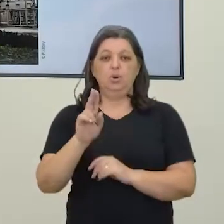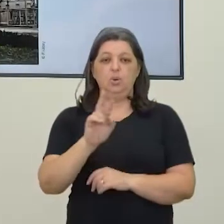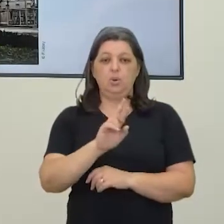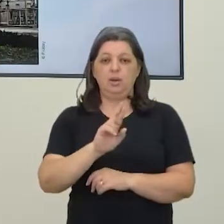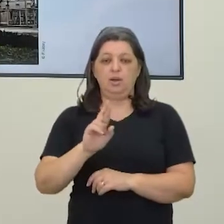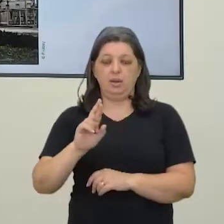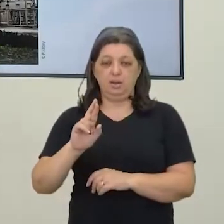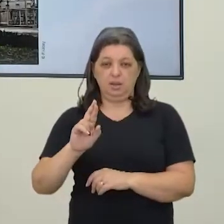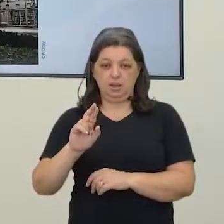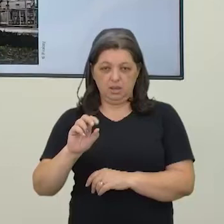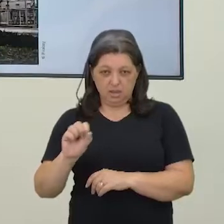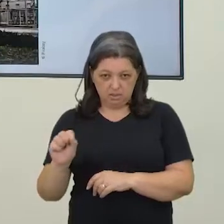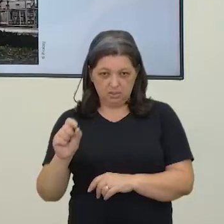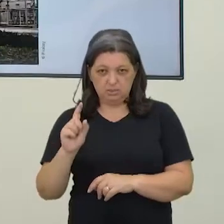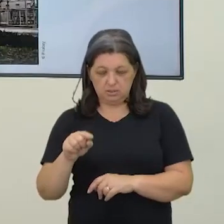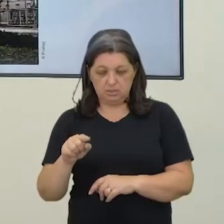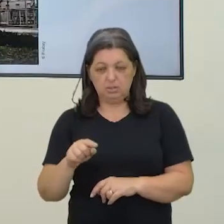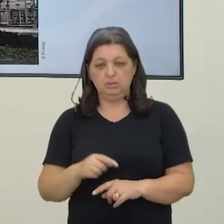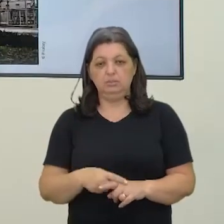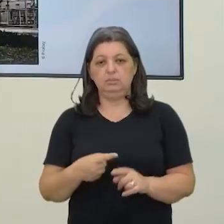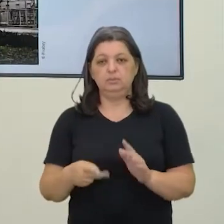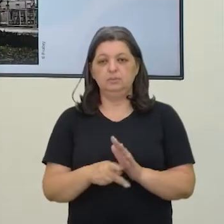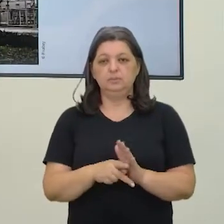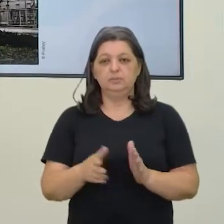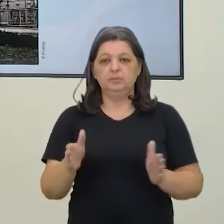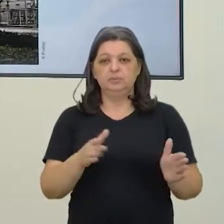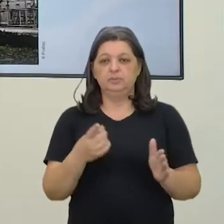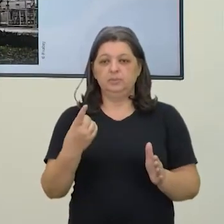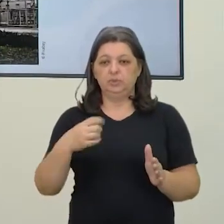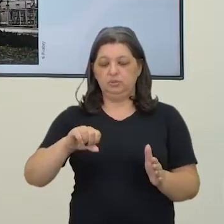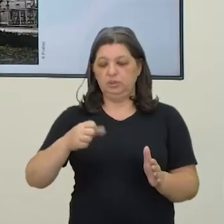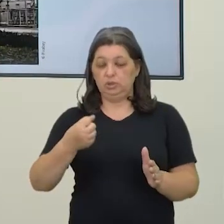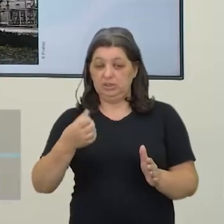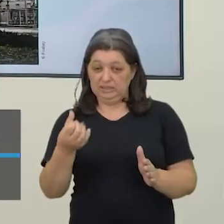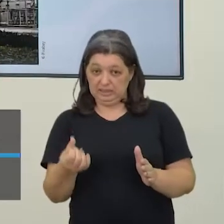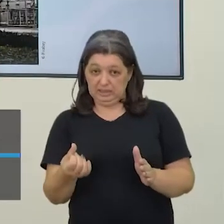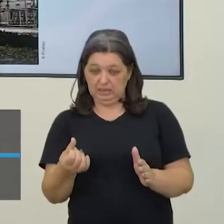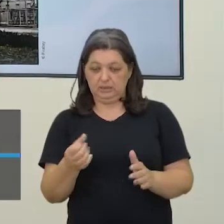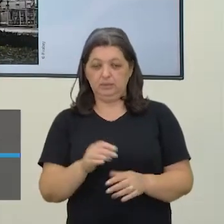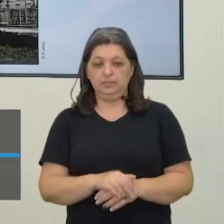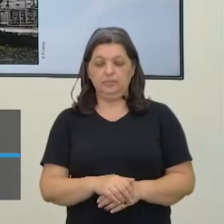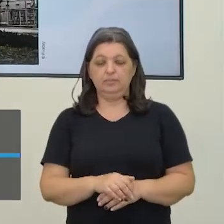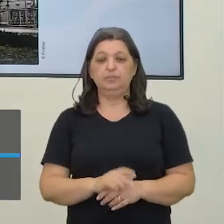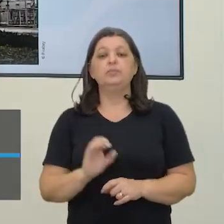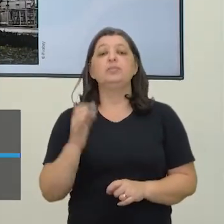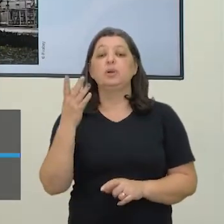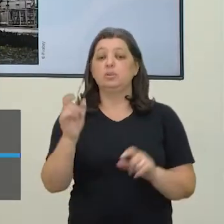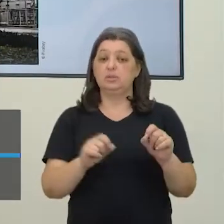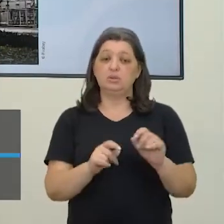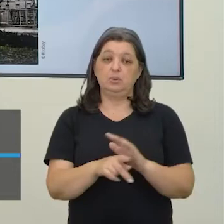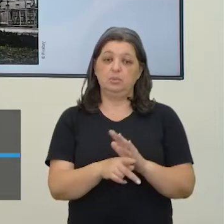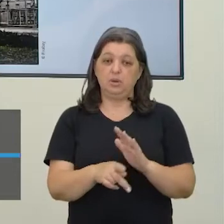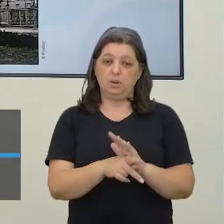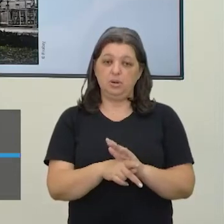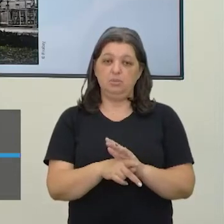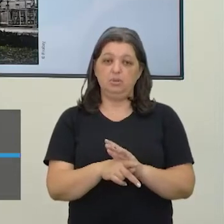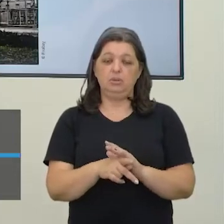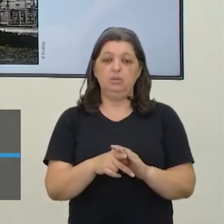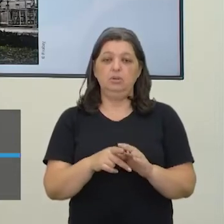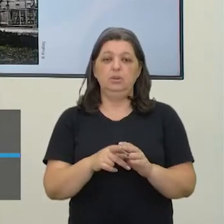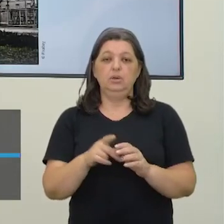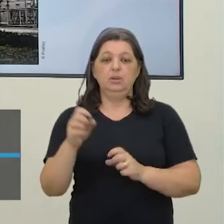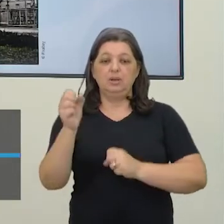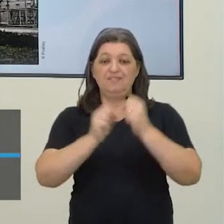Chernobyl, abril de 1986. O que aconteceu? Houve um vazamento nuclear em uma usina na